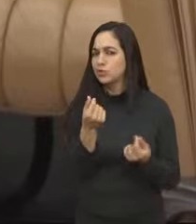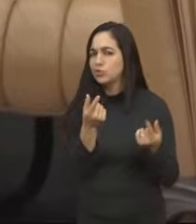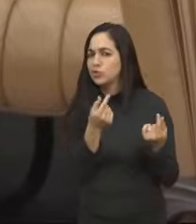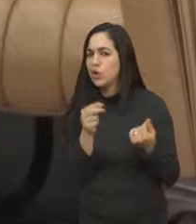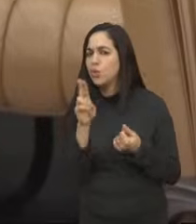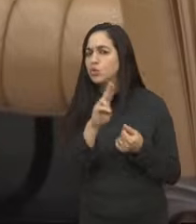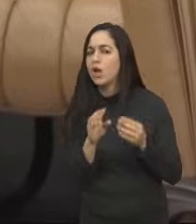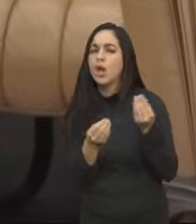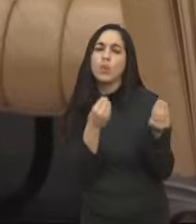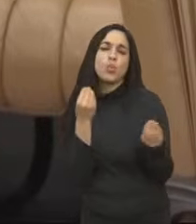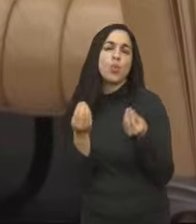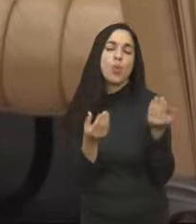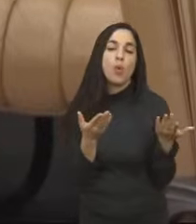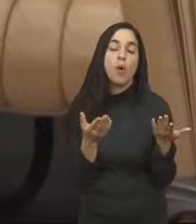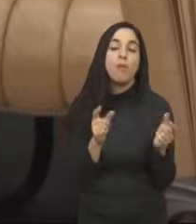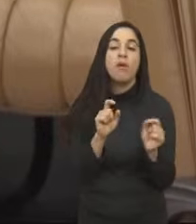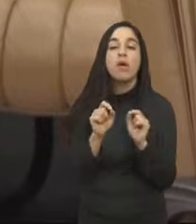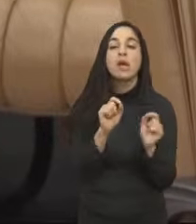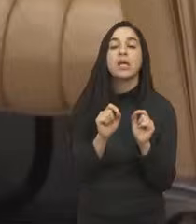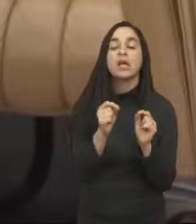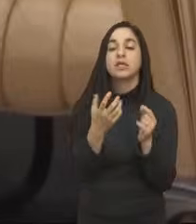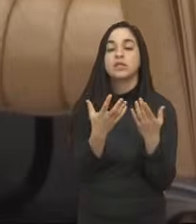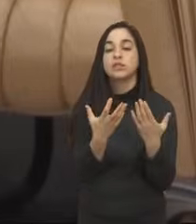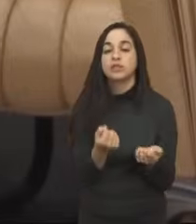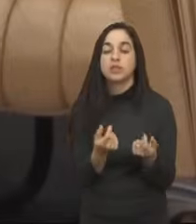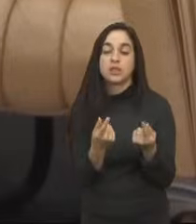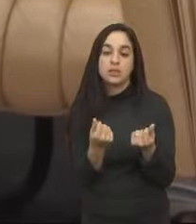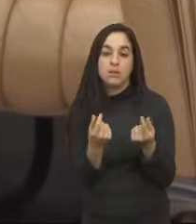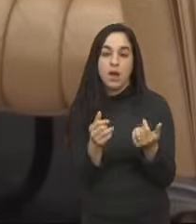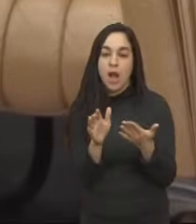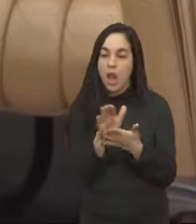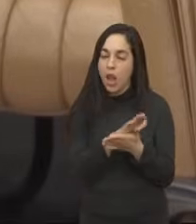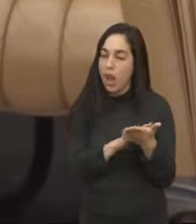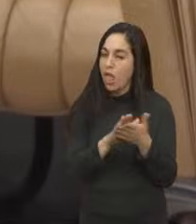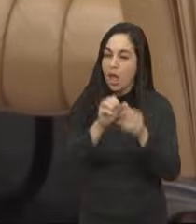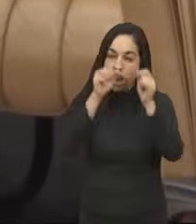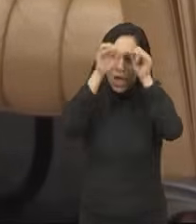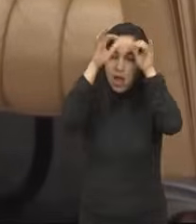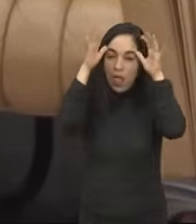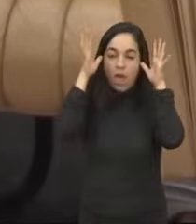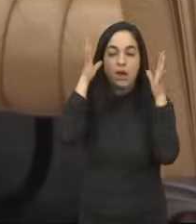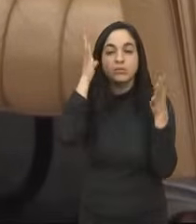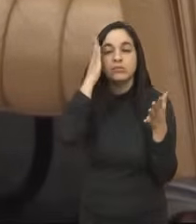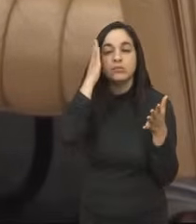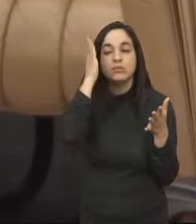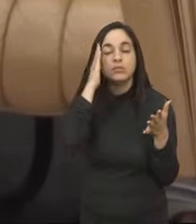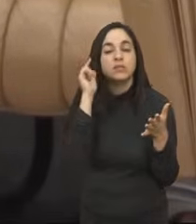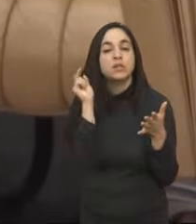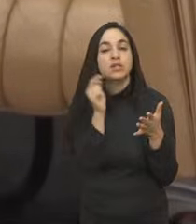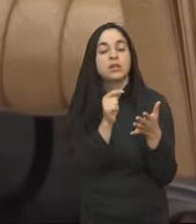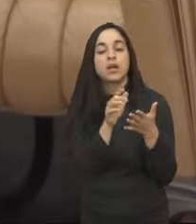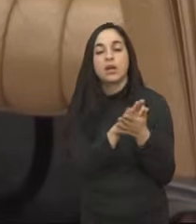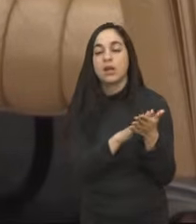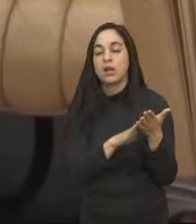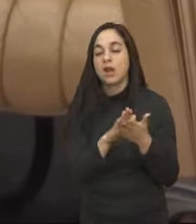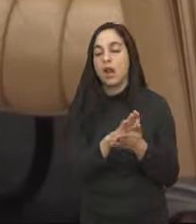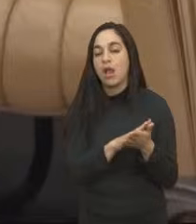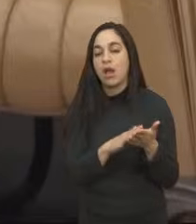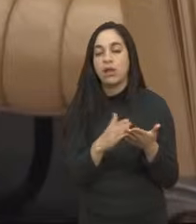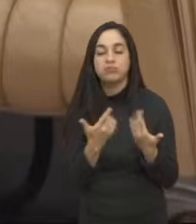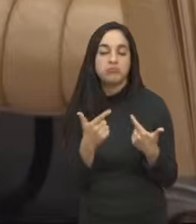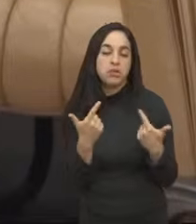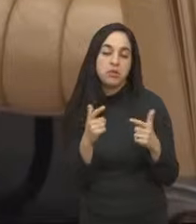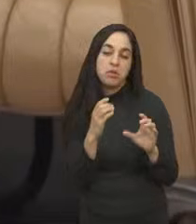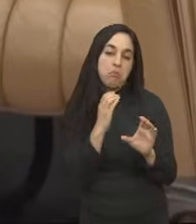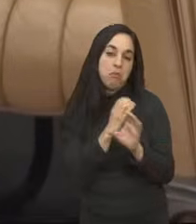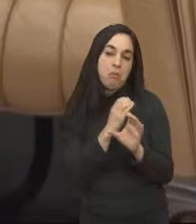sobre como foi empregado, sobre quem recebeu esse valor. Nada disso está bem descrito no portal da transparência e nenhuma outra forma de comunicação da